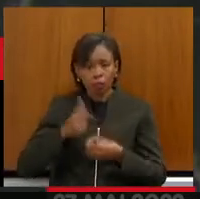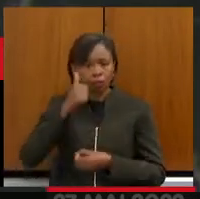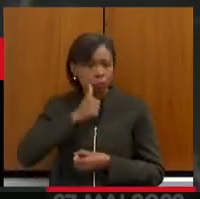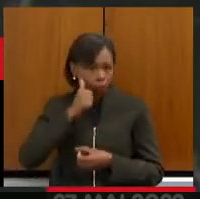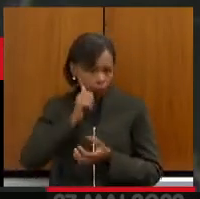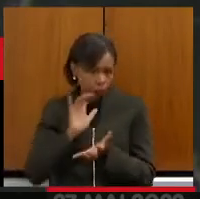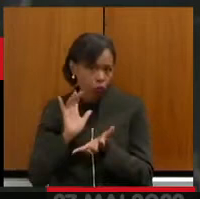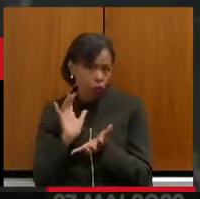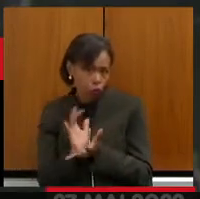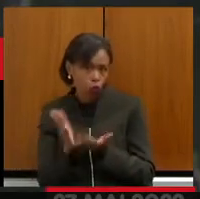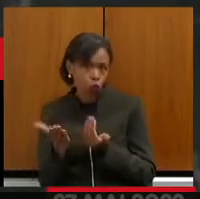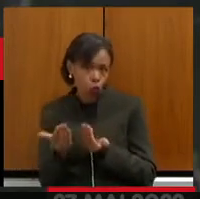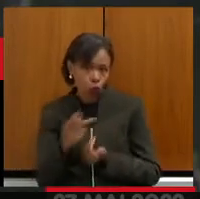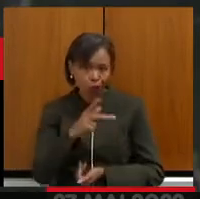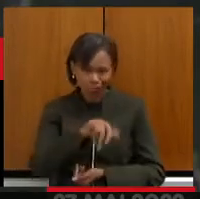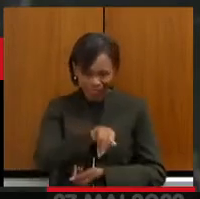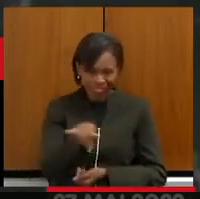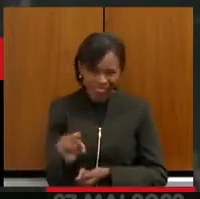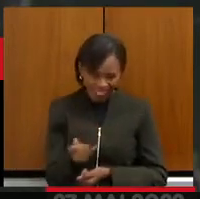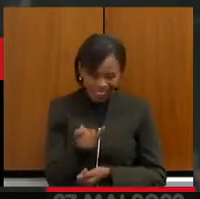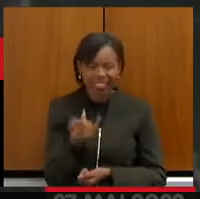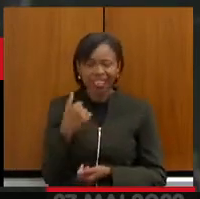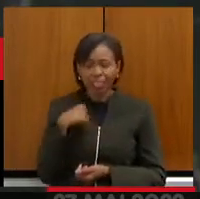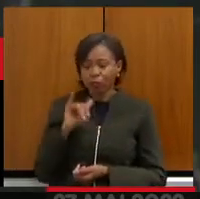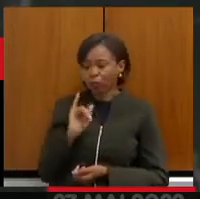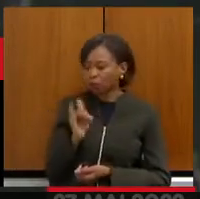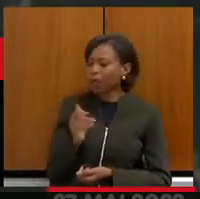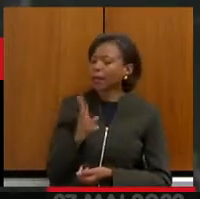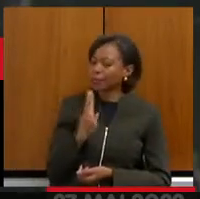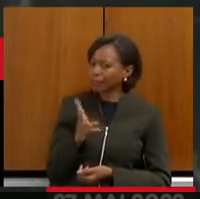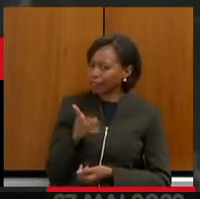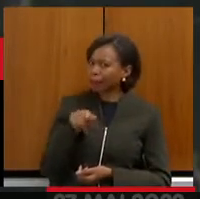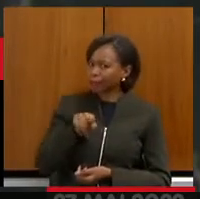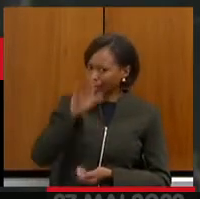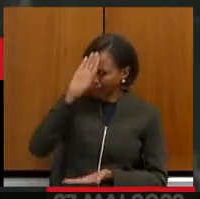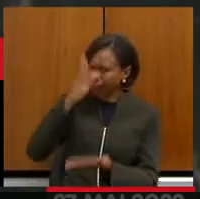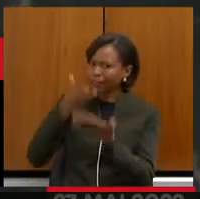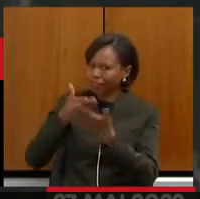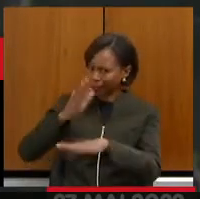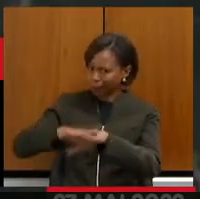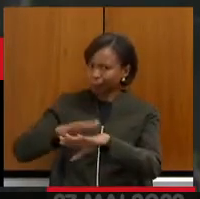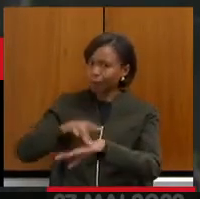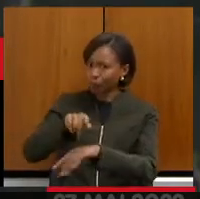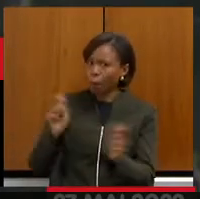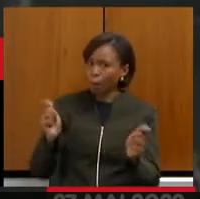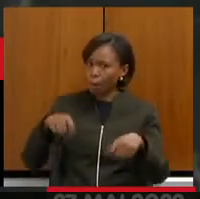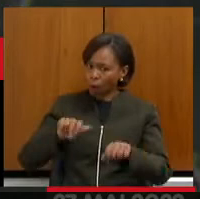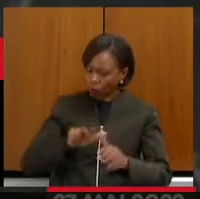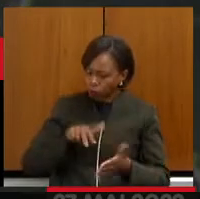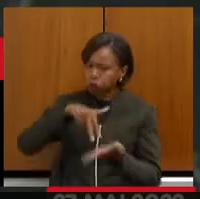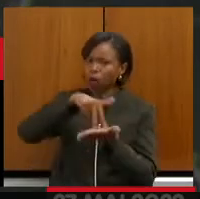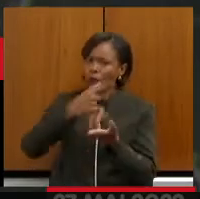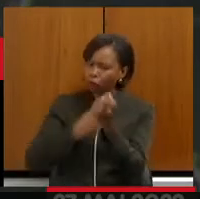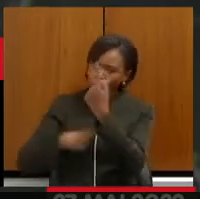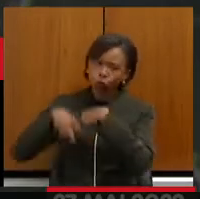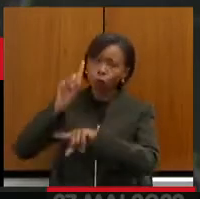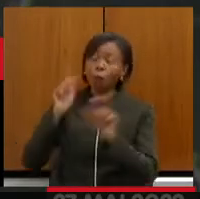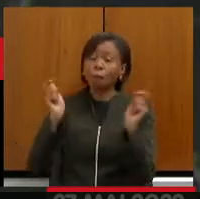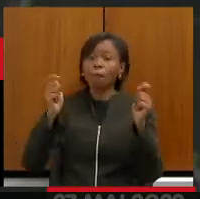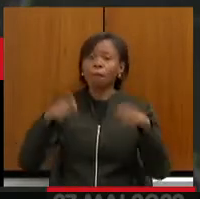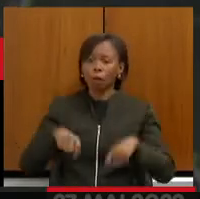meu Parlamento jovem eu sempre digo a elas acreditem em vocês vocês podem chegar aonde vocês quiserem como